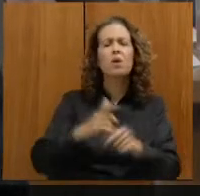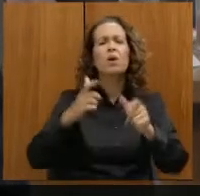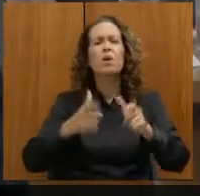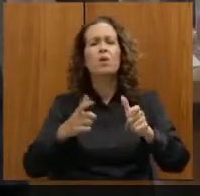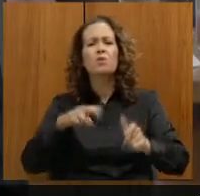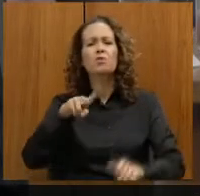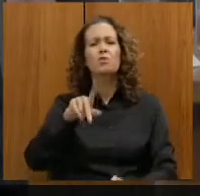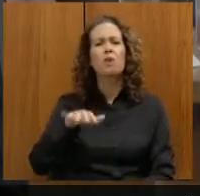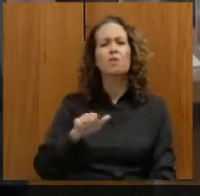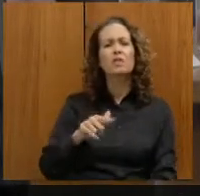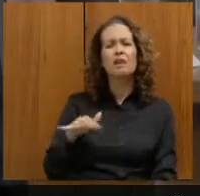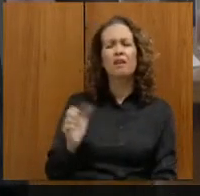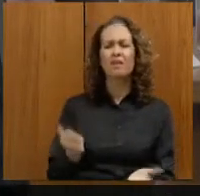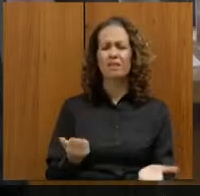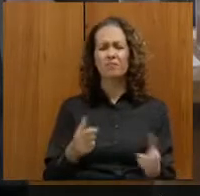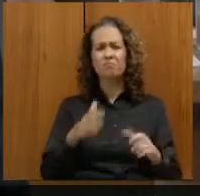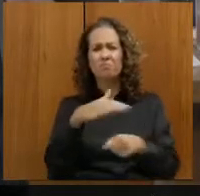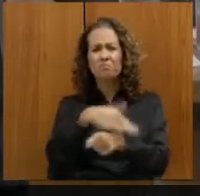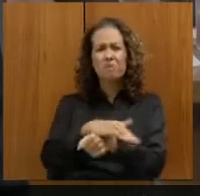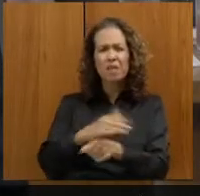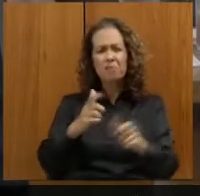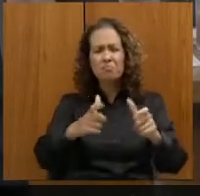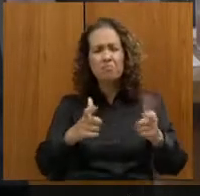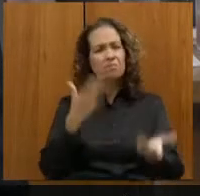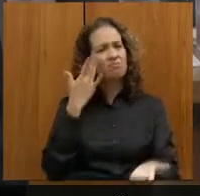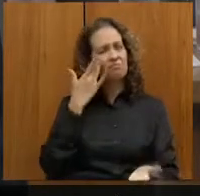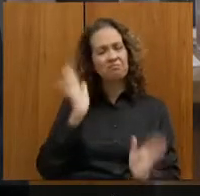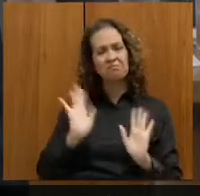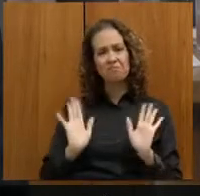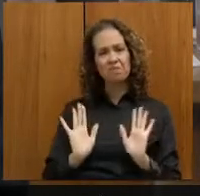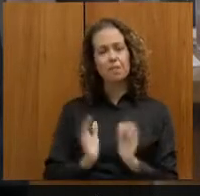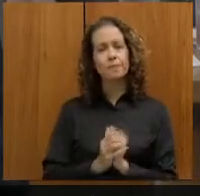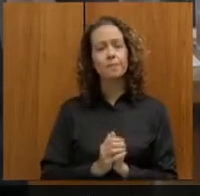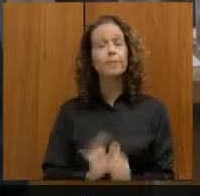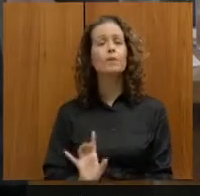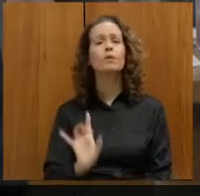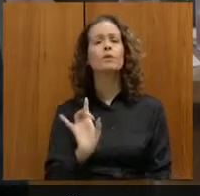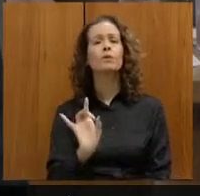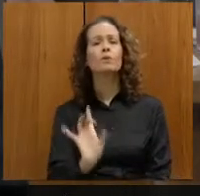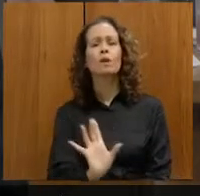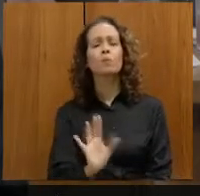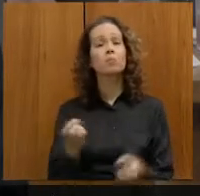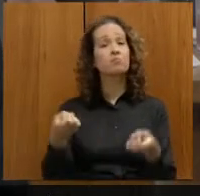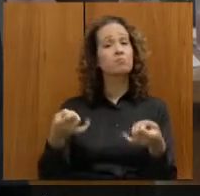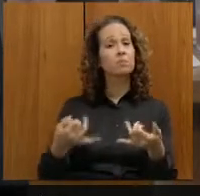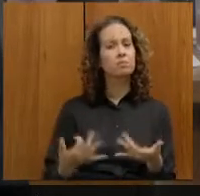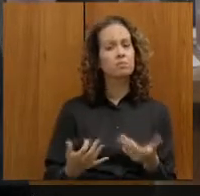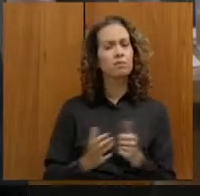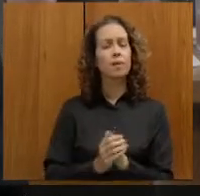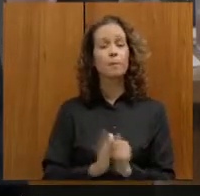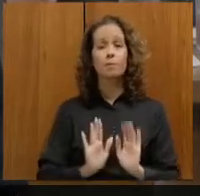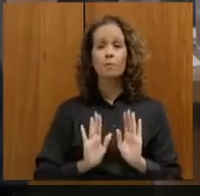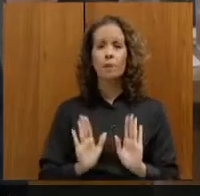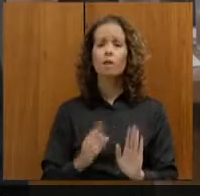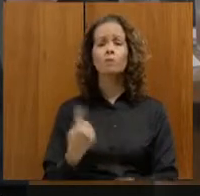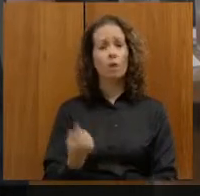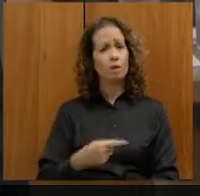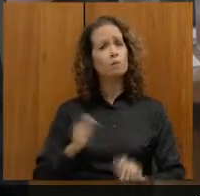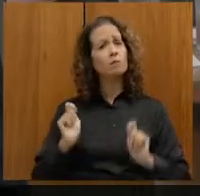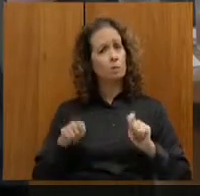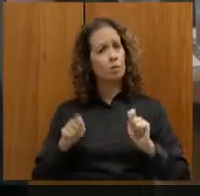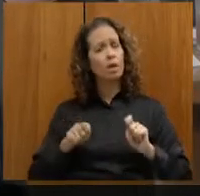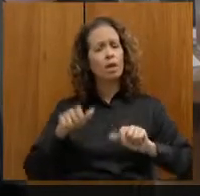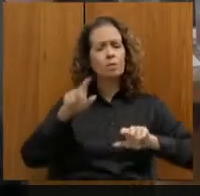Serrana não sei o endereço do deputado só para essa questão mas a gente se propõe avaliar não tem